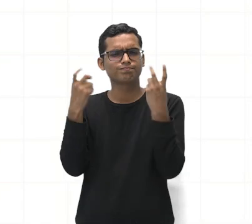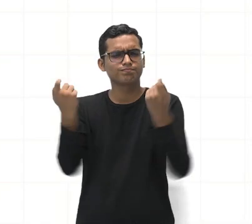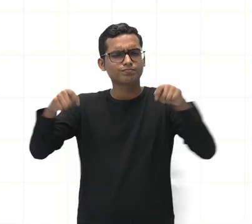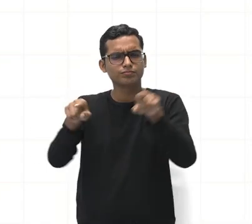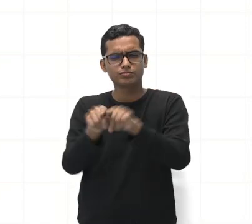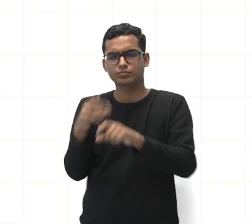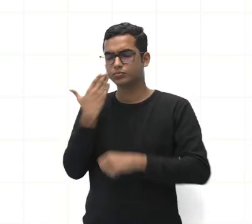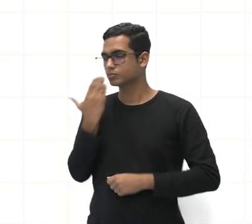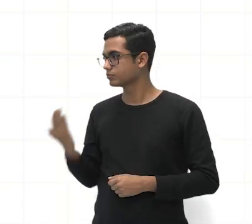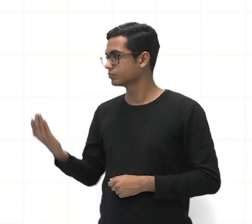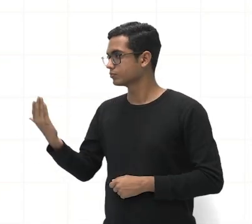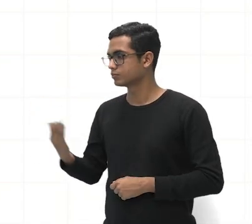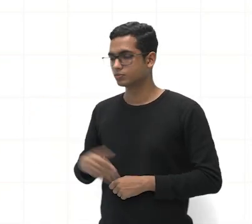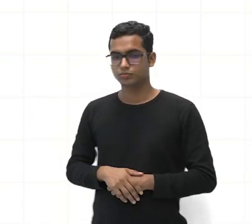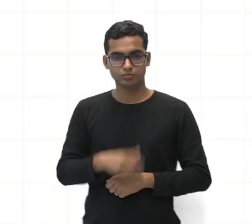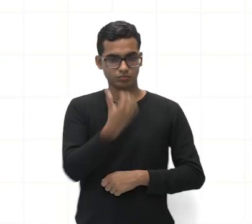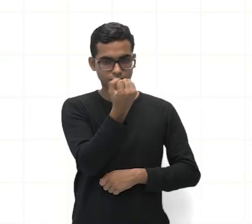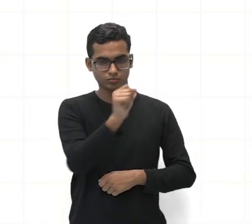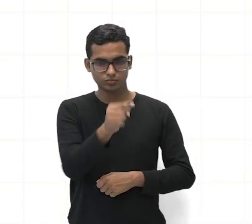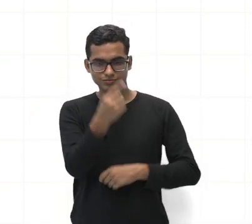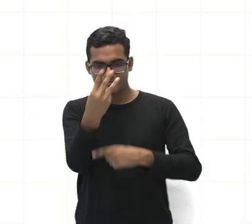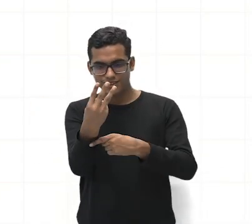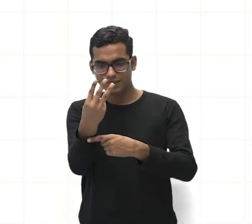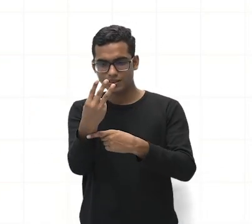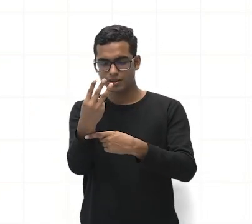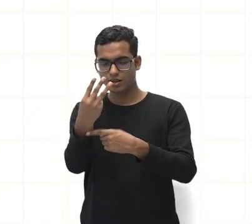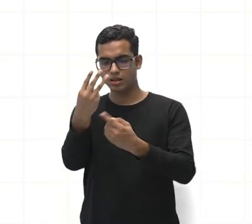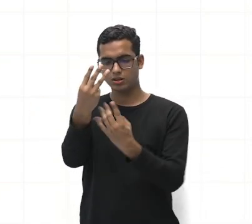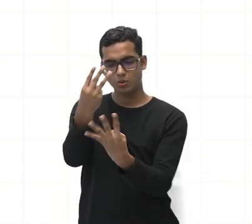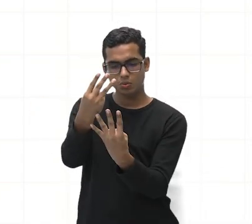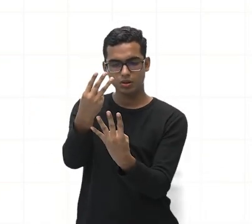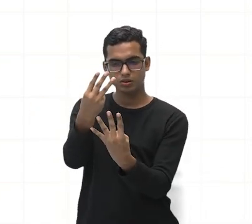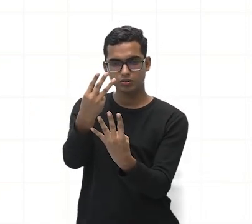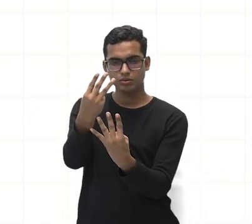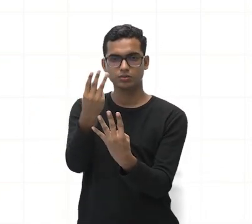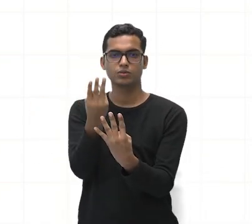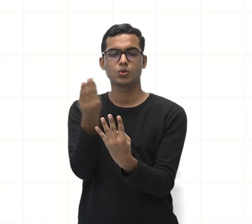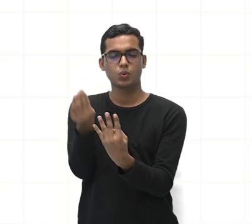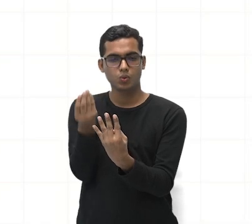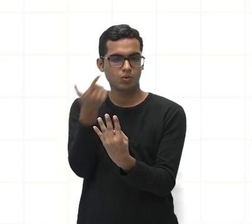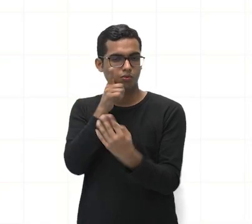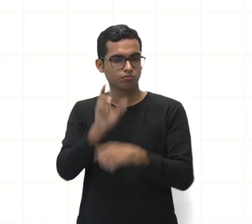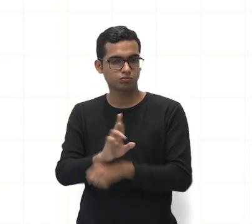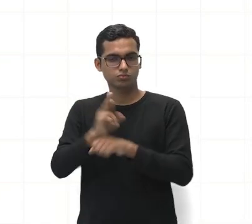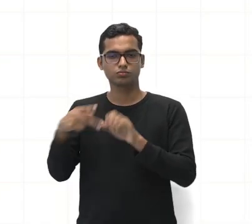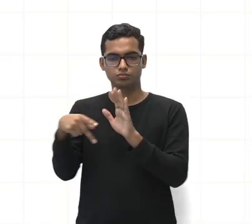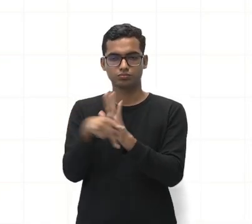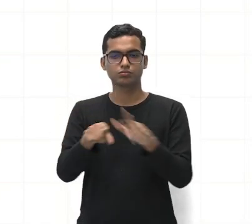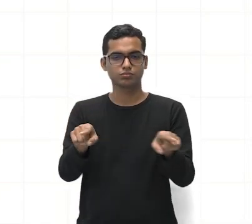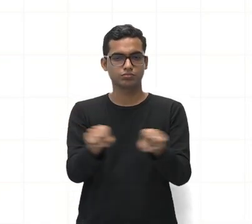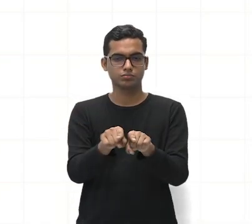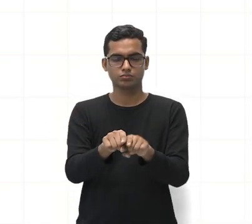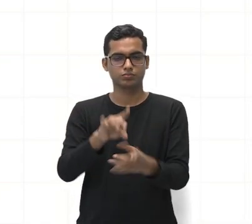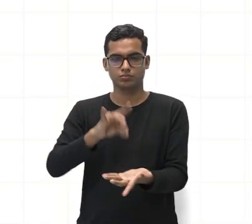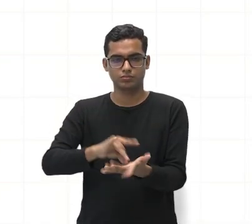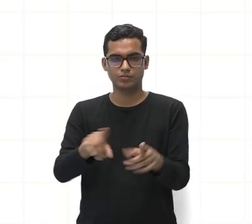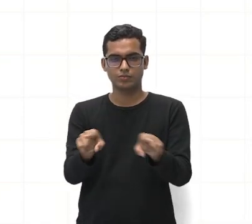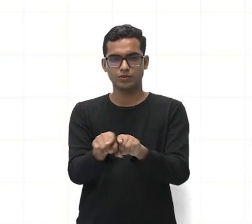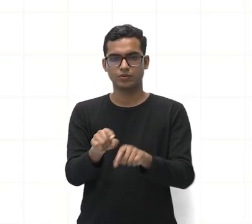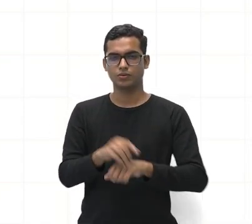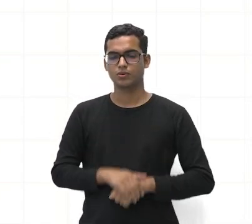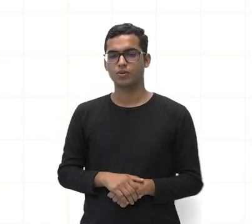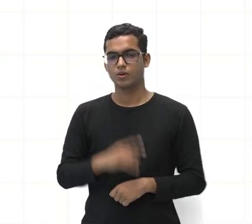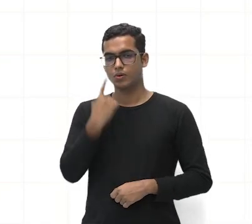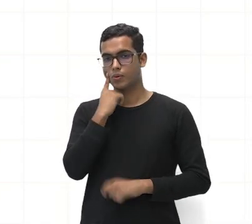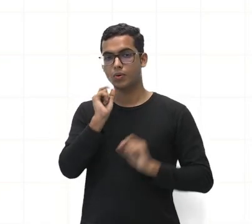que 3 é menor que 4, certo? Então, nós vamos usar um artifício, um recurso da matemática, que é